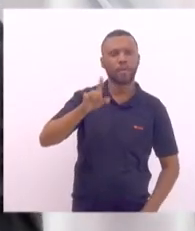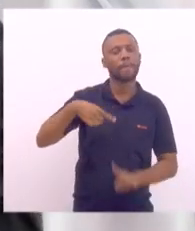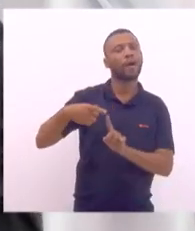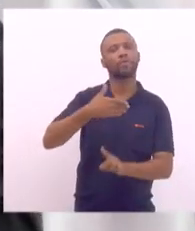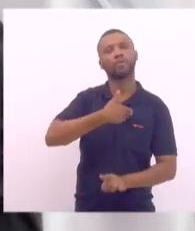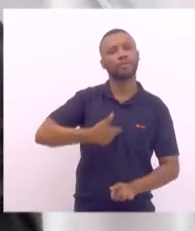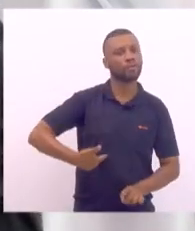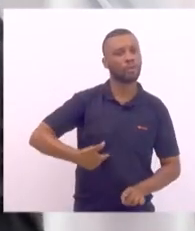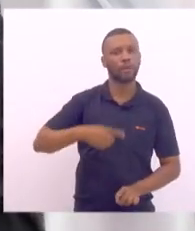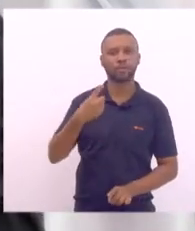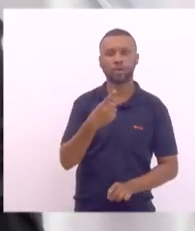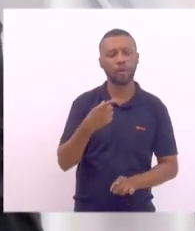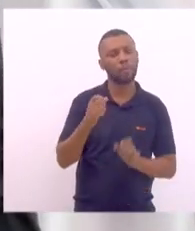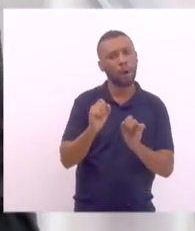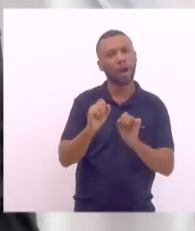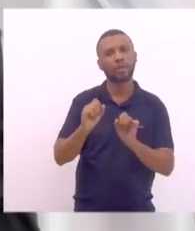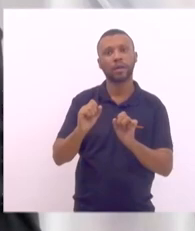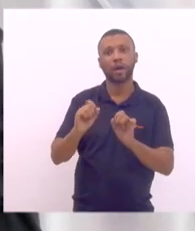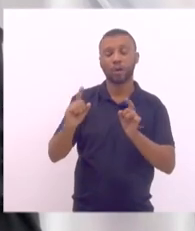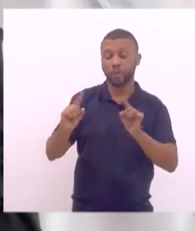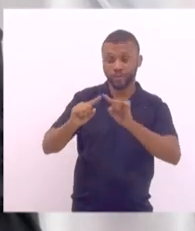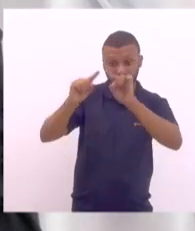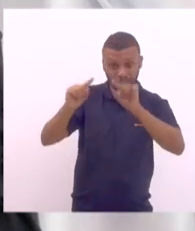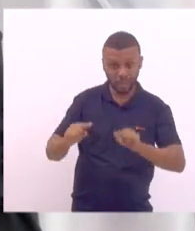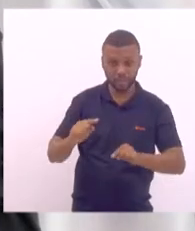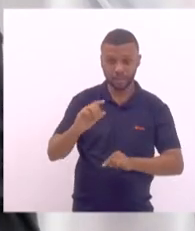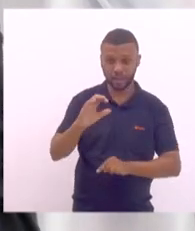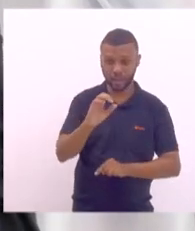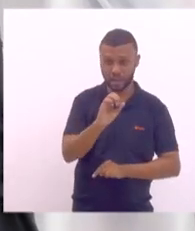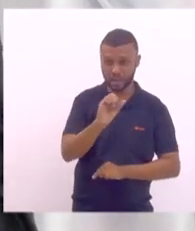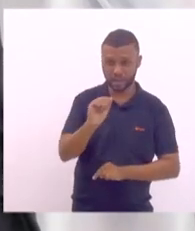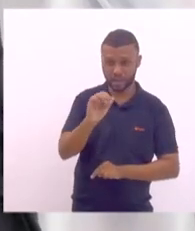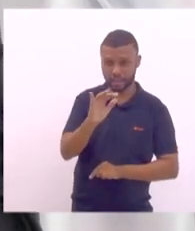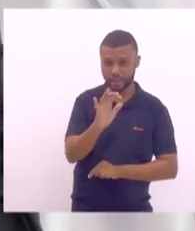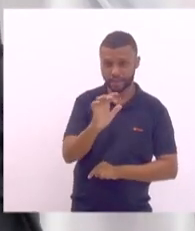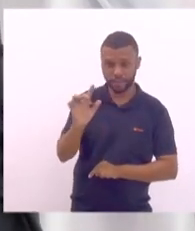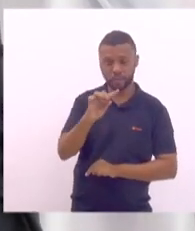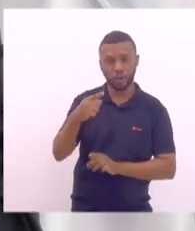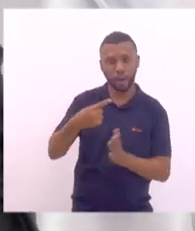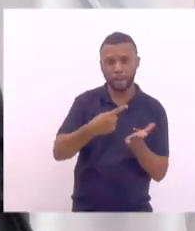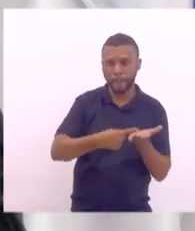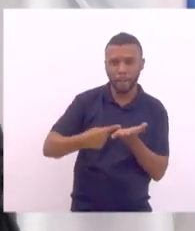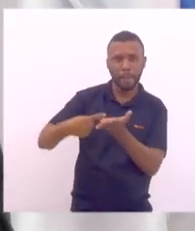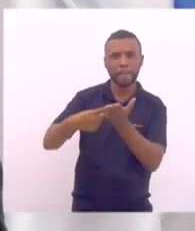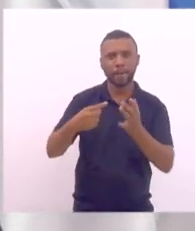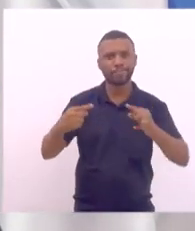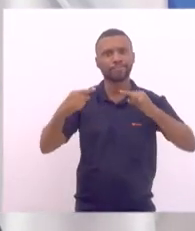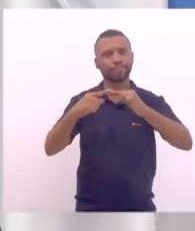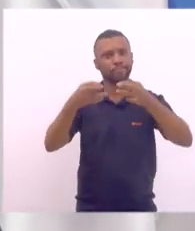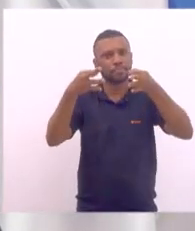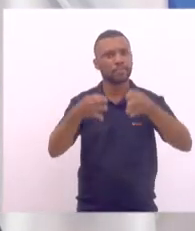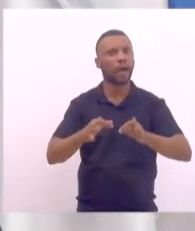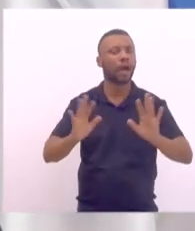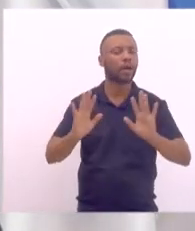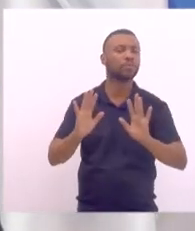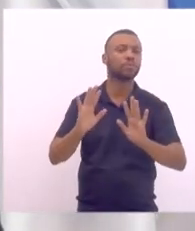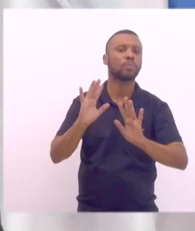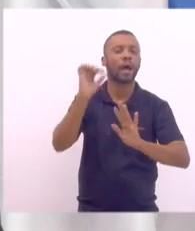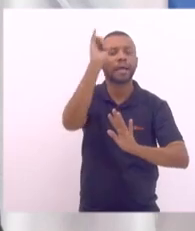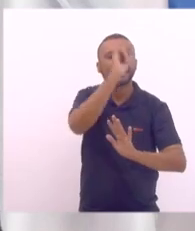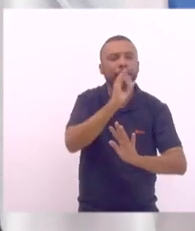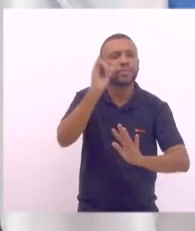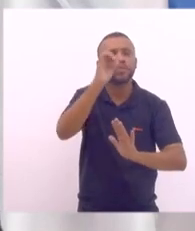o assessor da Casa Civil, para que a gente possa chegar a um bom termo em relação aos os mais